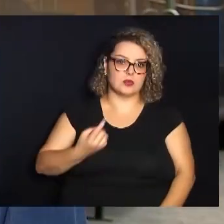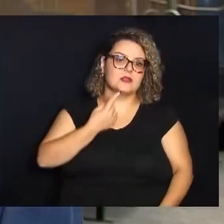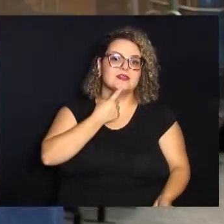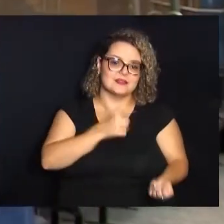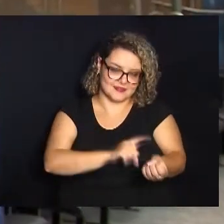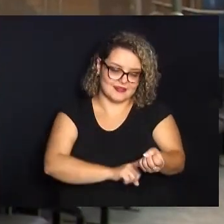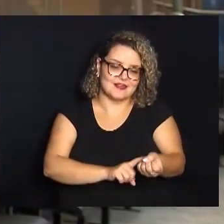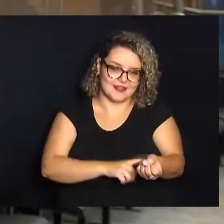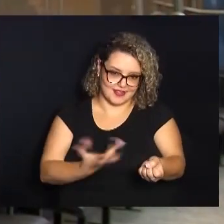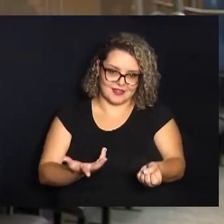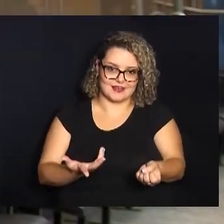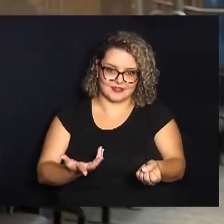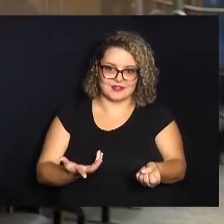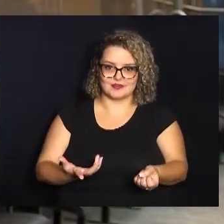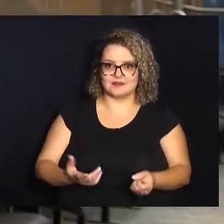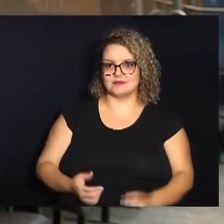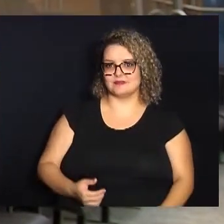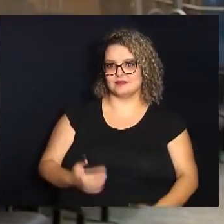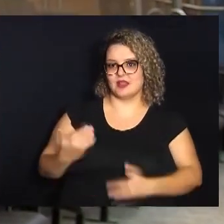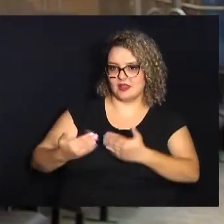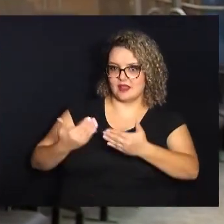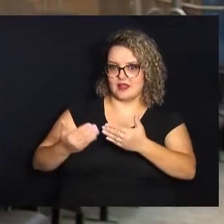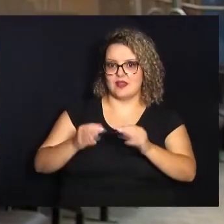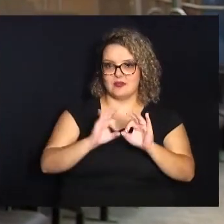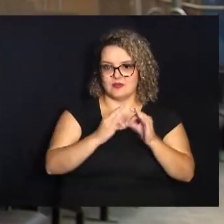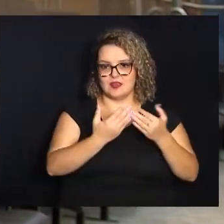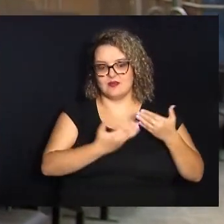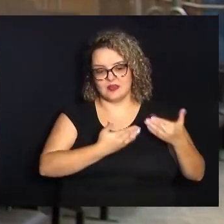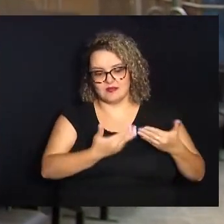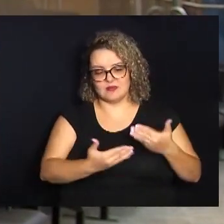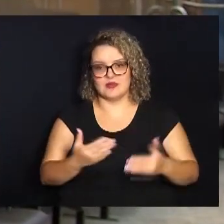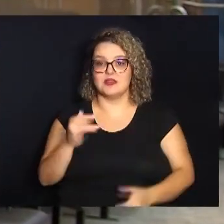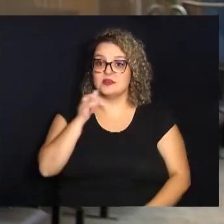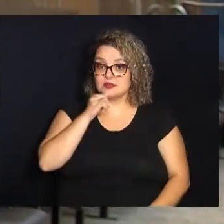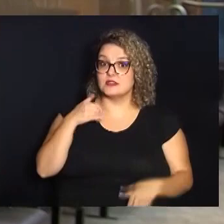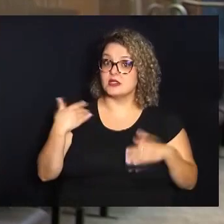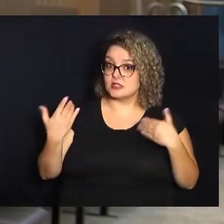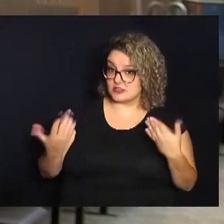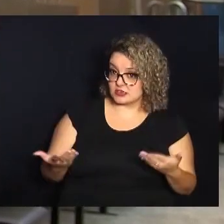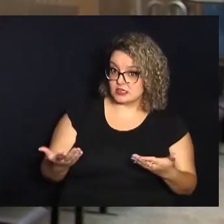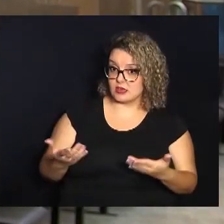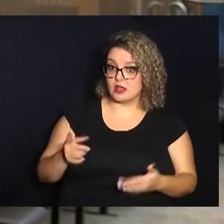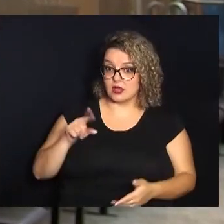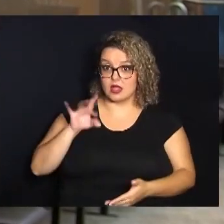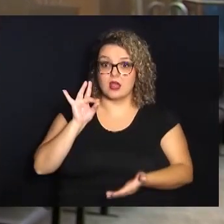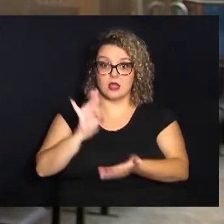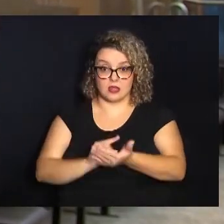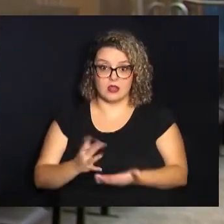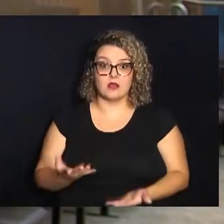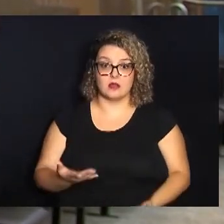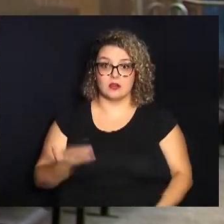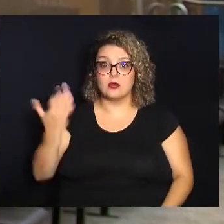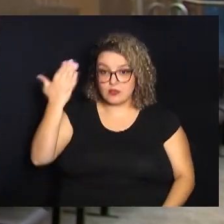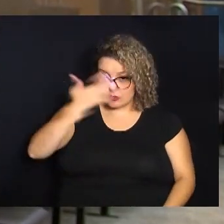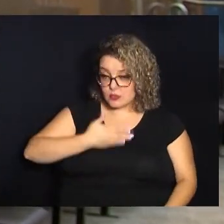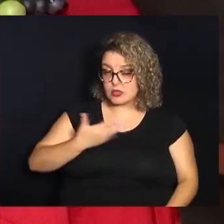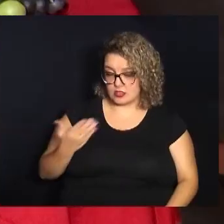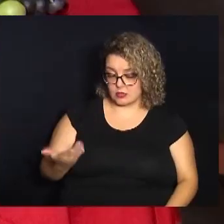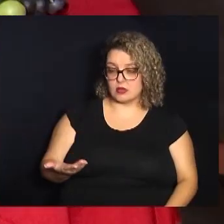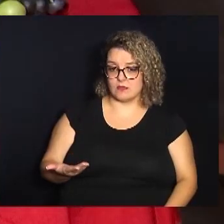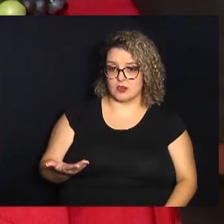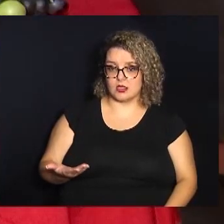que comprove essas raízes que falávamos antes e comprove a nível